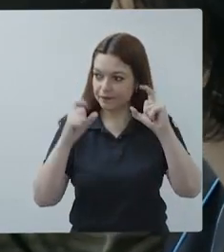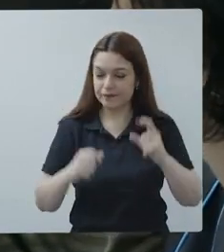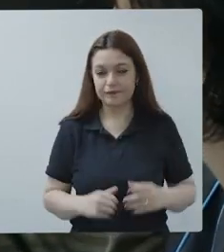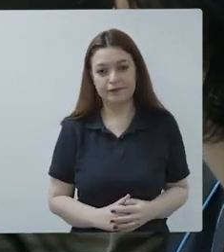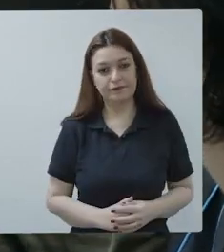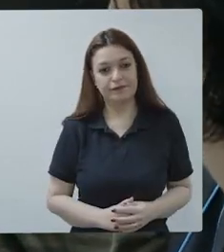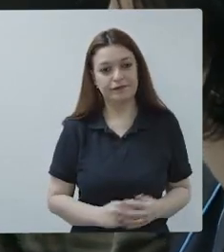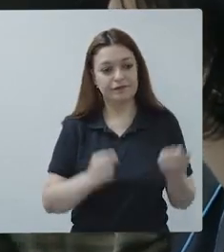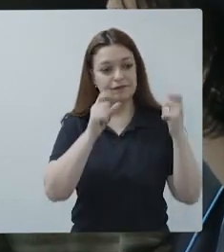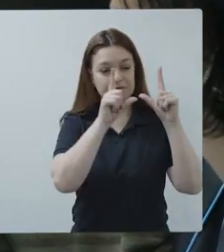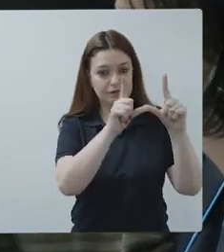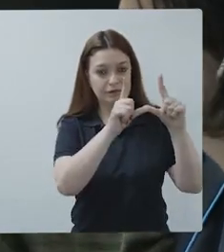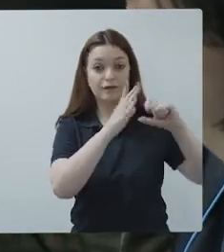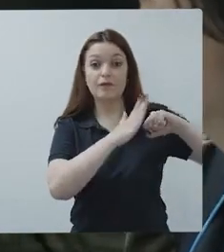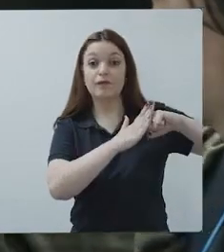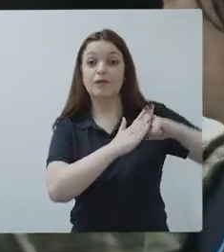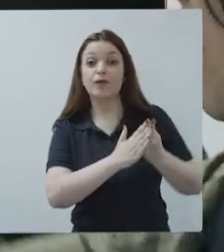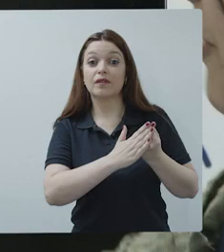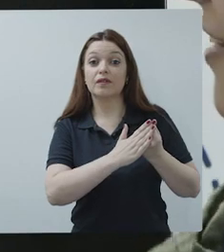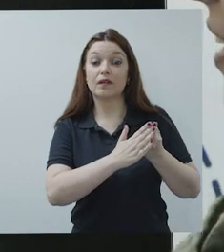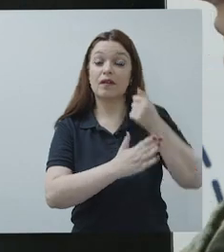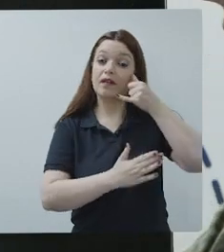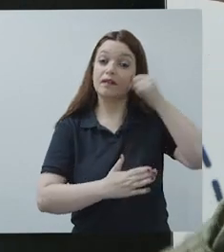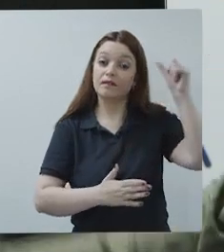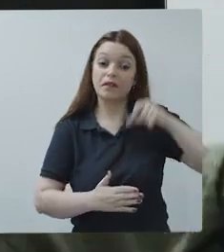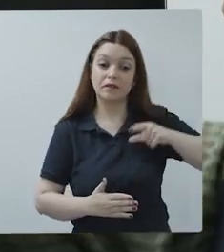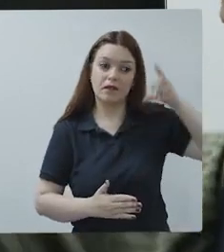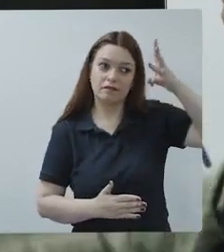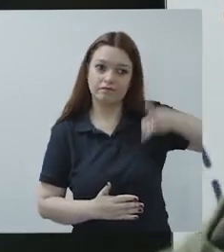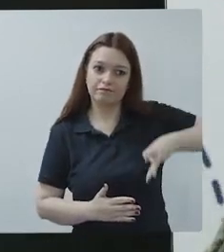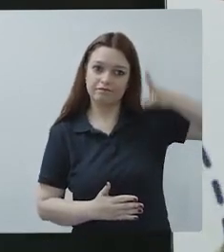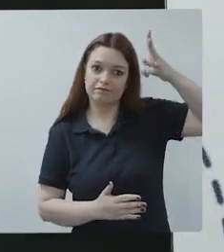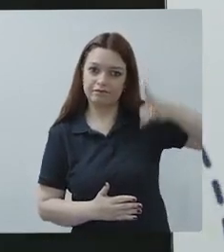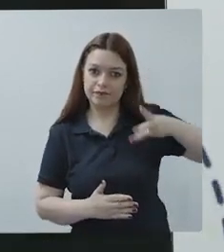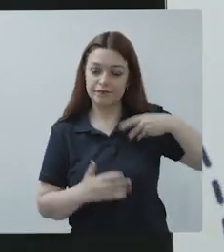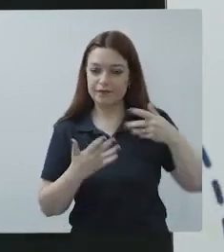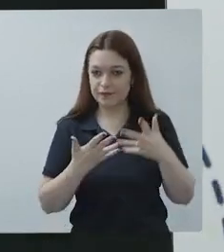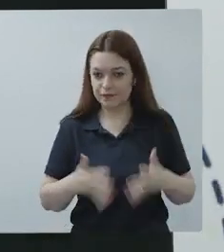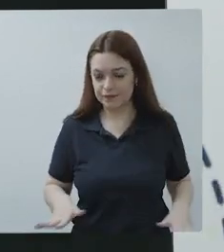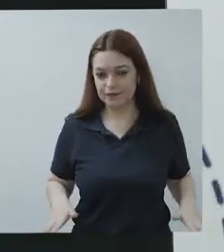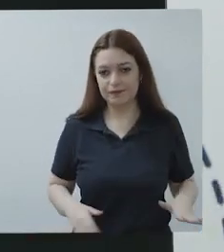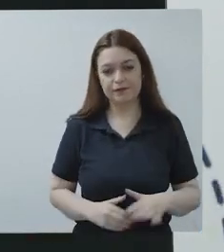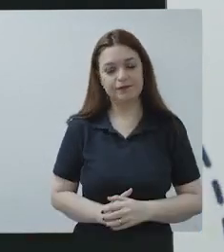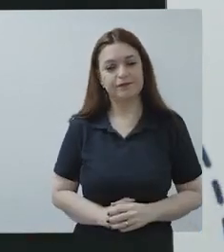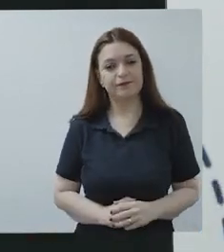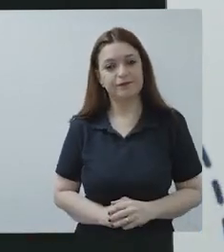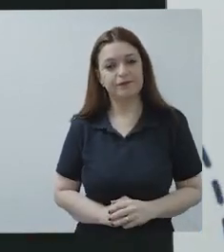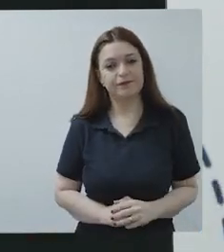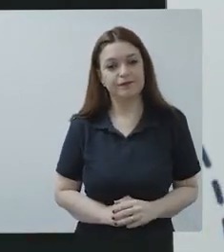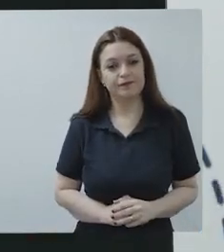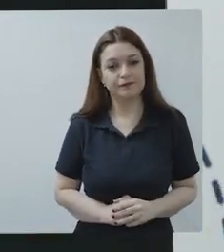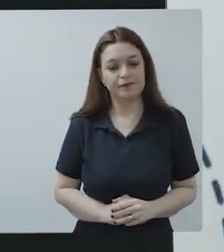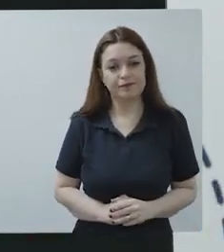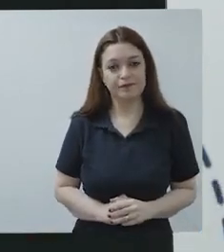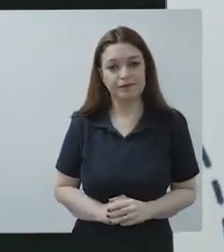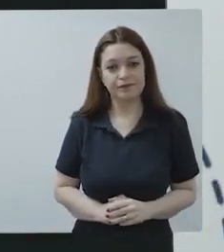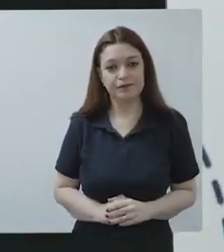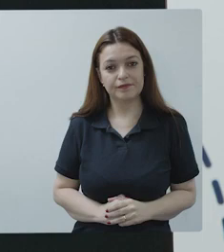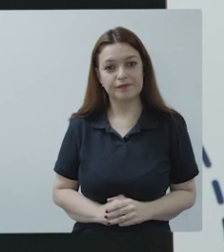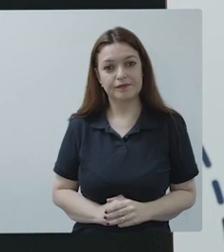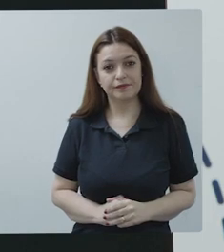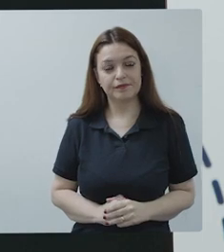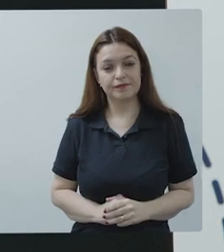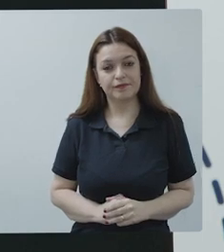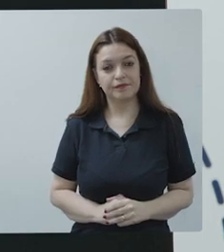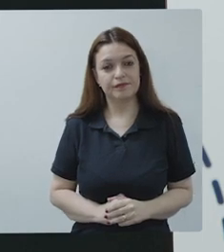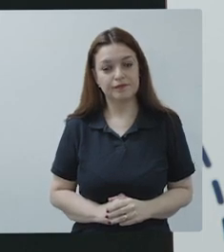Eu vou colocar aqui porque a Rafaela pode fazer aqui, né? Na vertical. Isso. Bom, você pode fazer